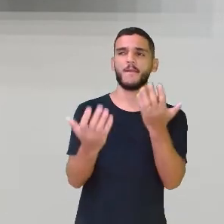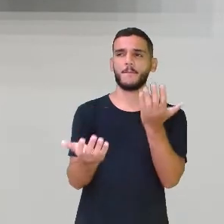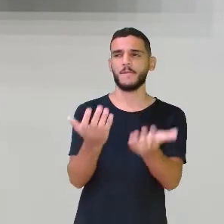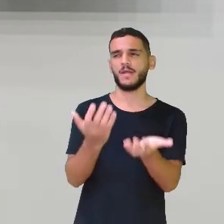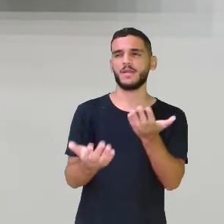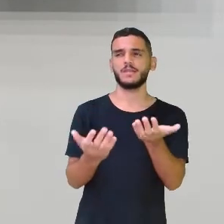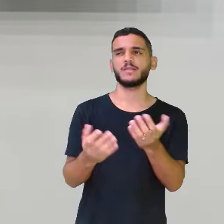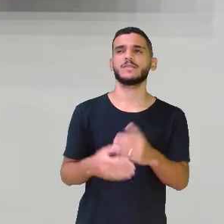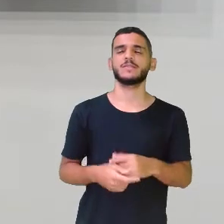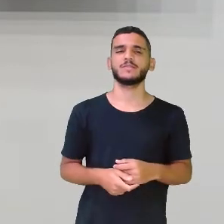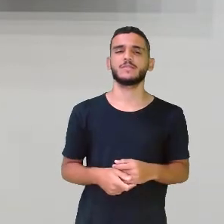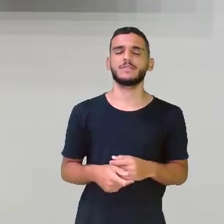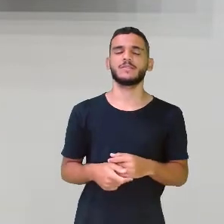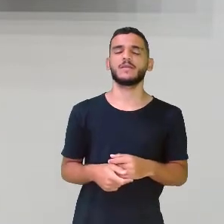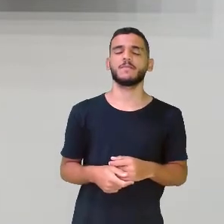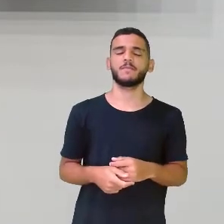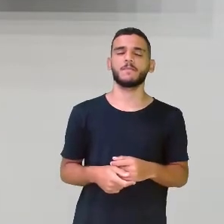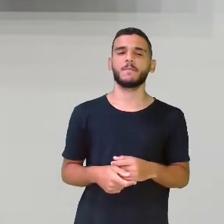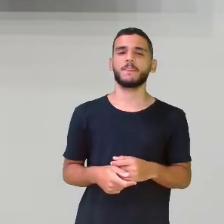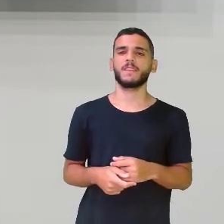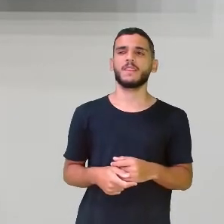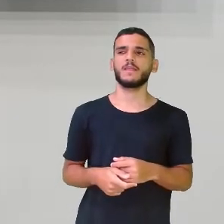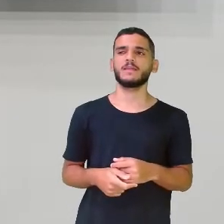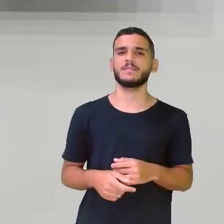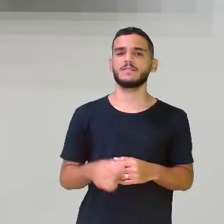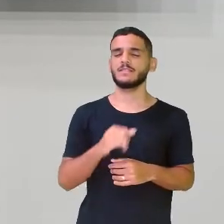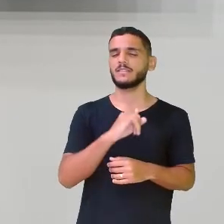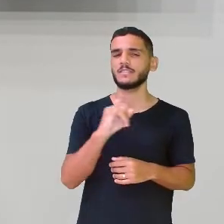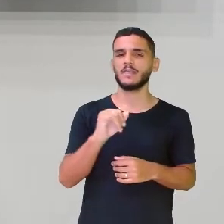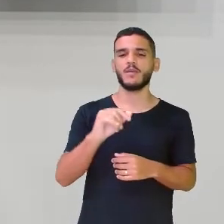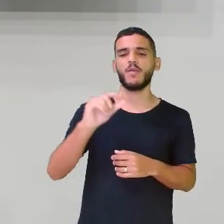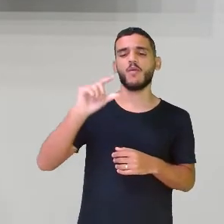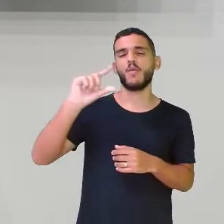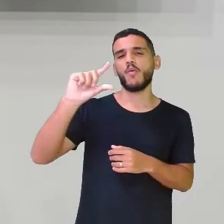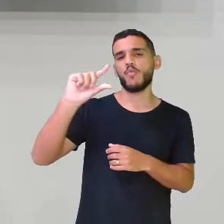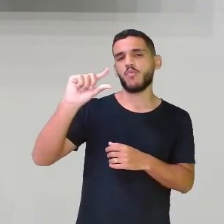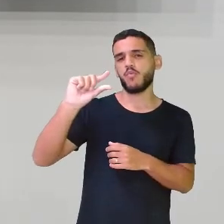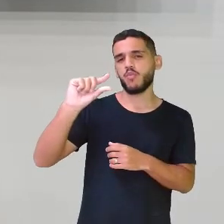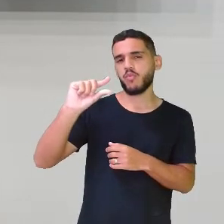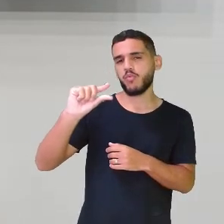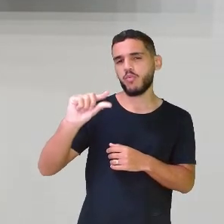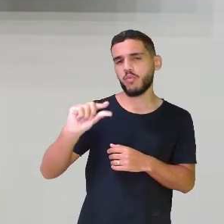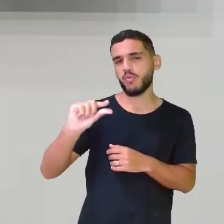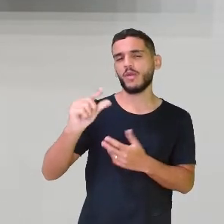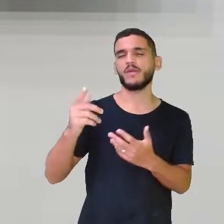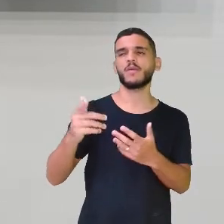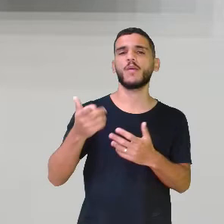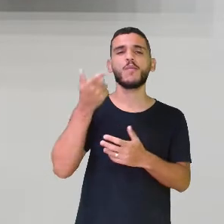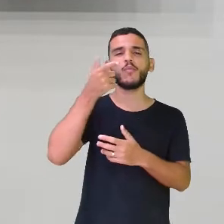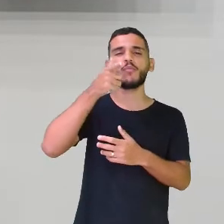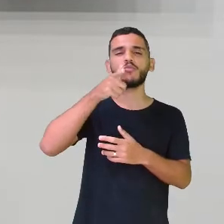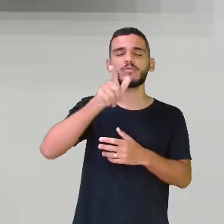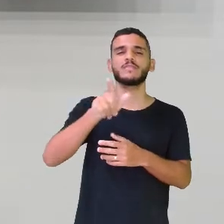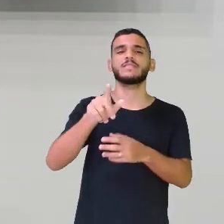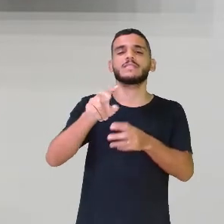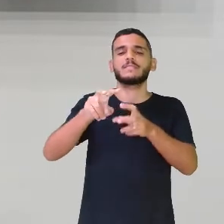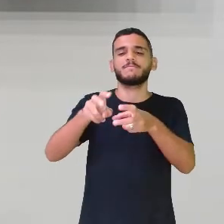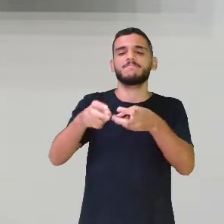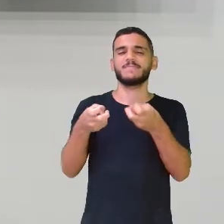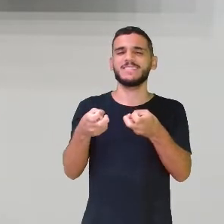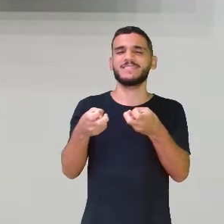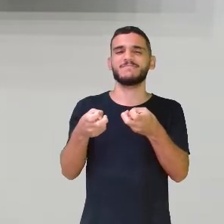Quanto menor a quantidade, ela se chama de precisão por isso, porque a quantidade é